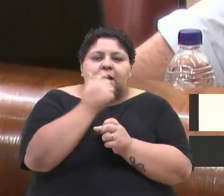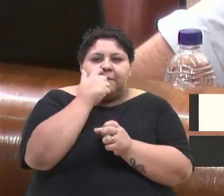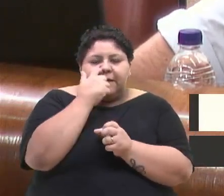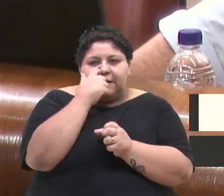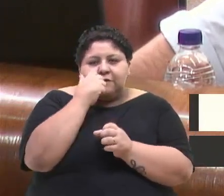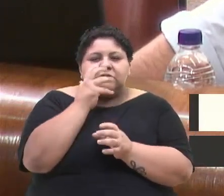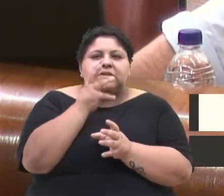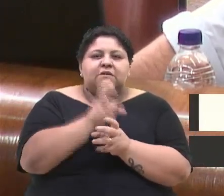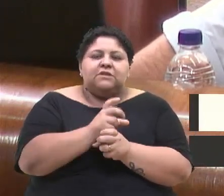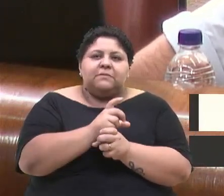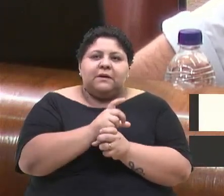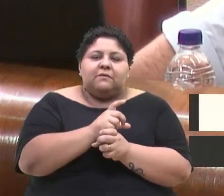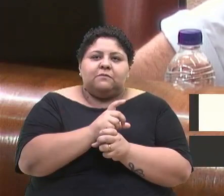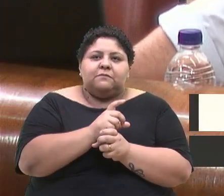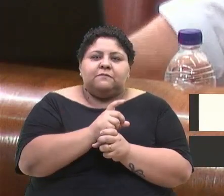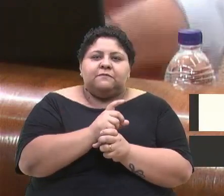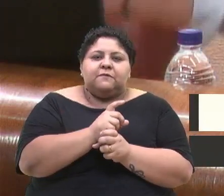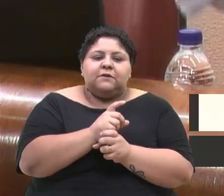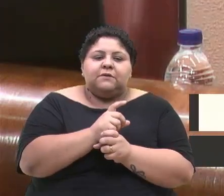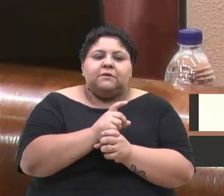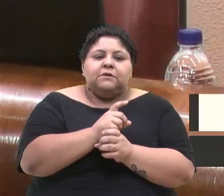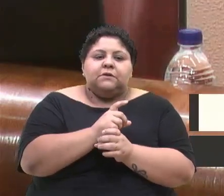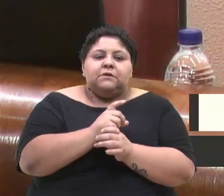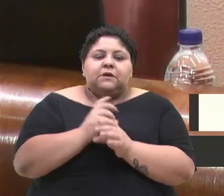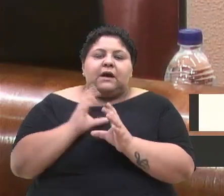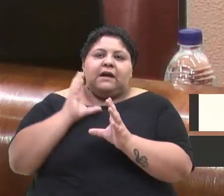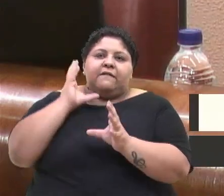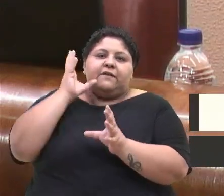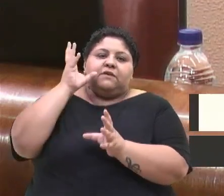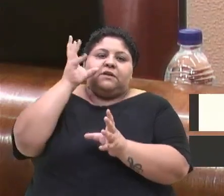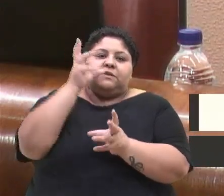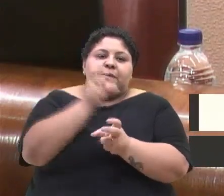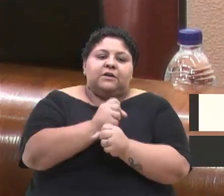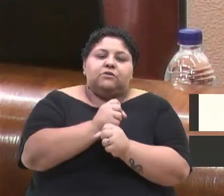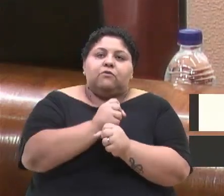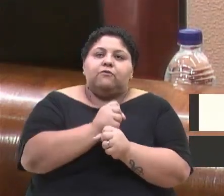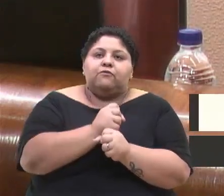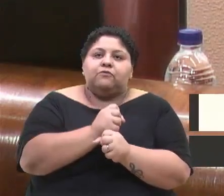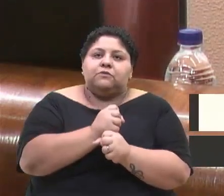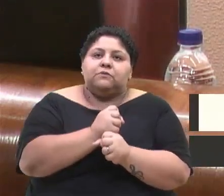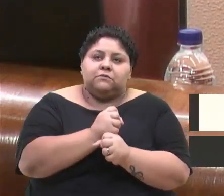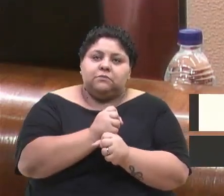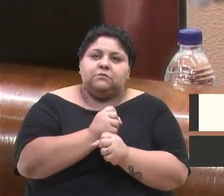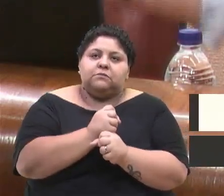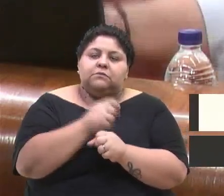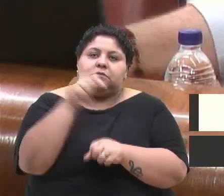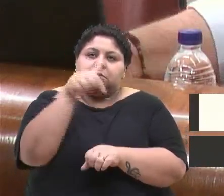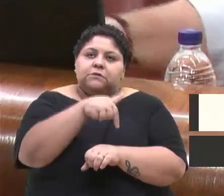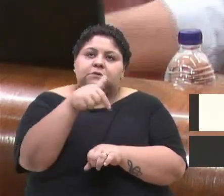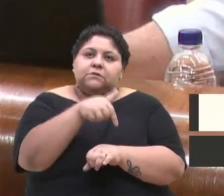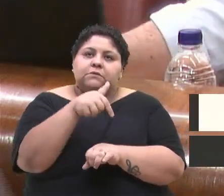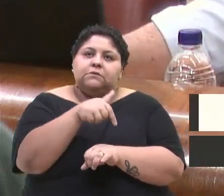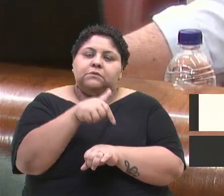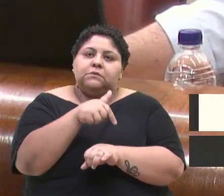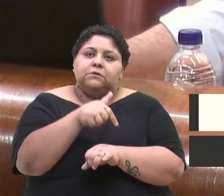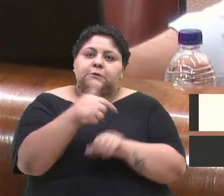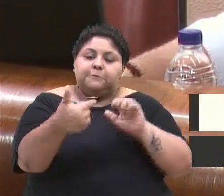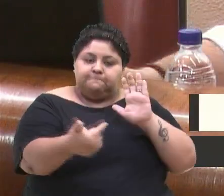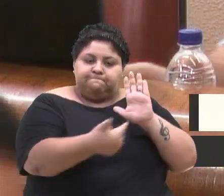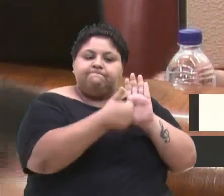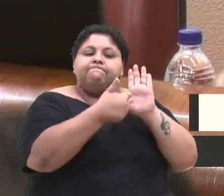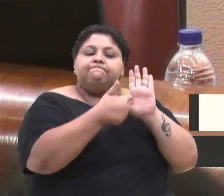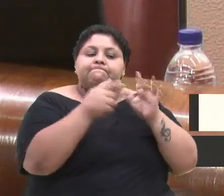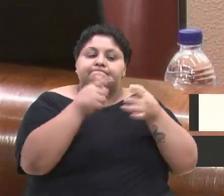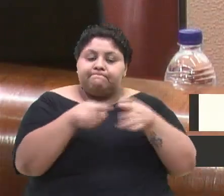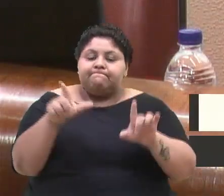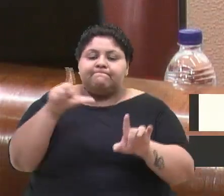pouquinho mais. Então, nós vamos ver cenas como essas, que foram devidamente denunciadas, mas